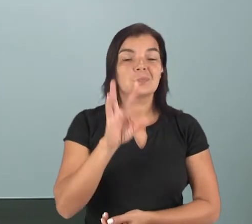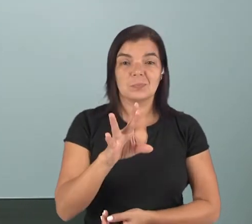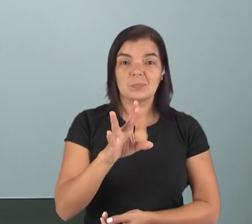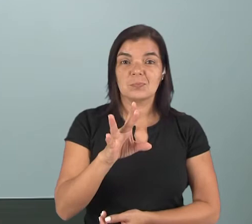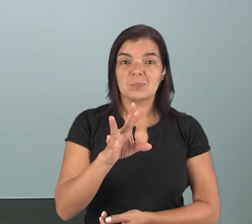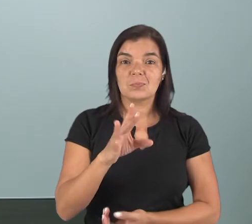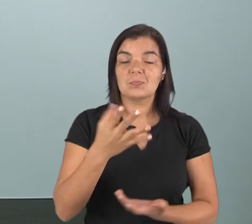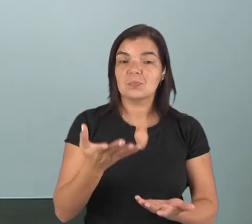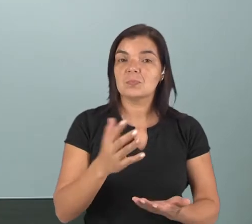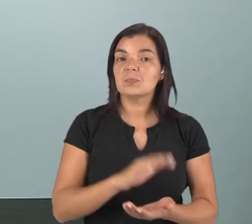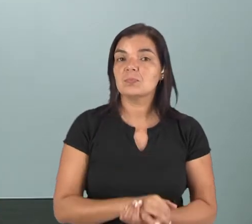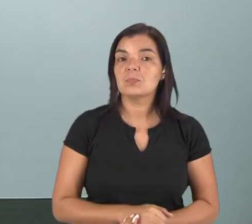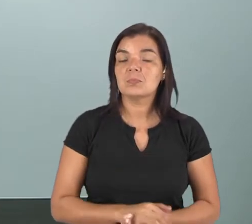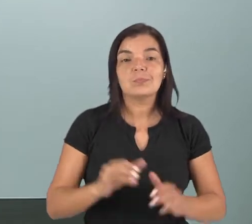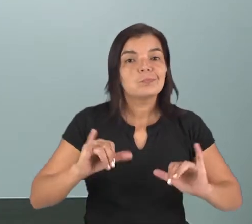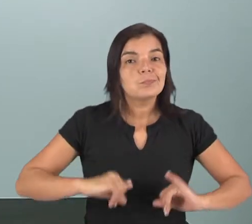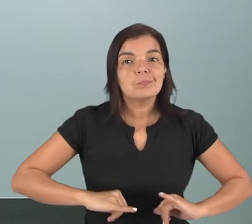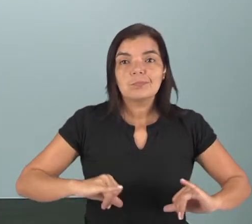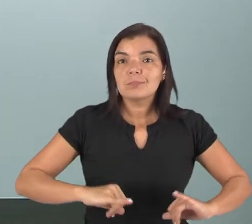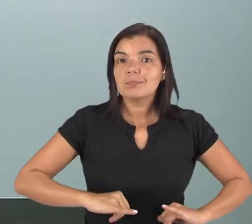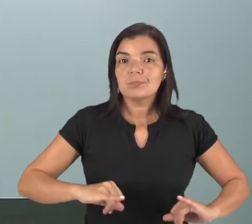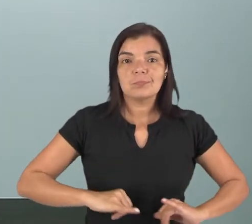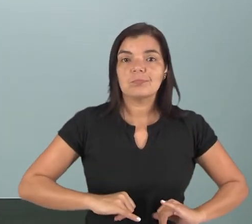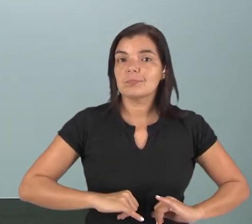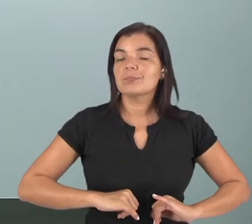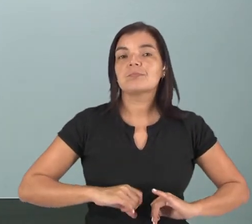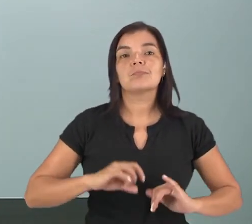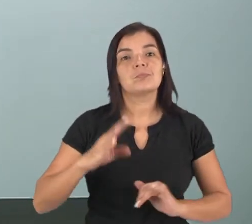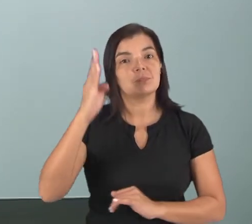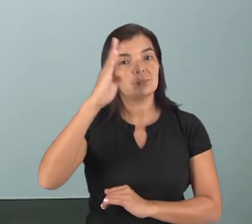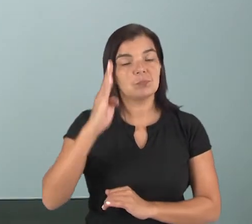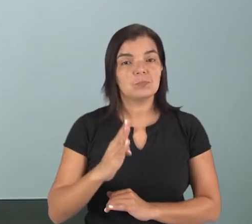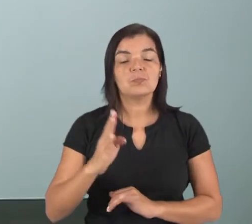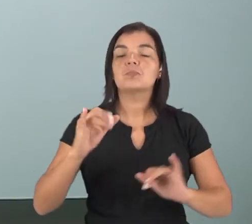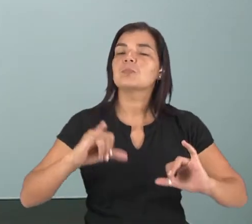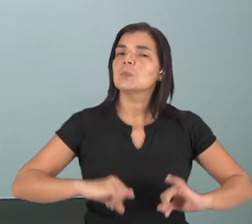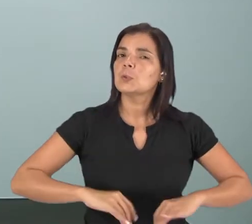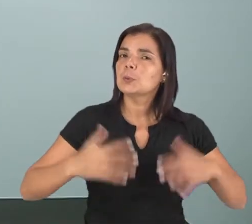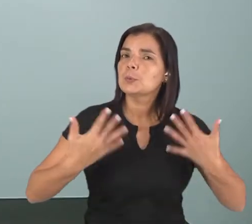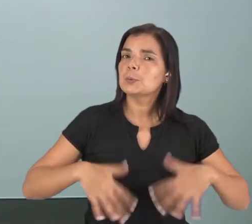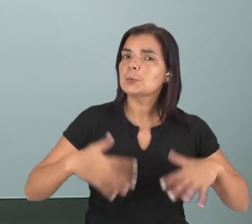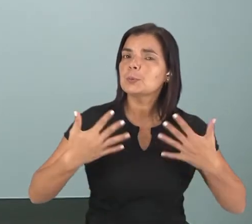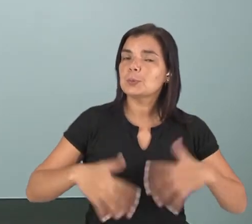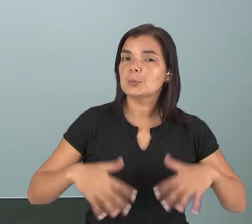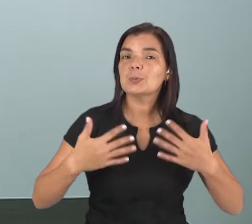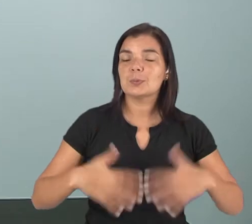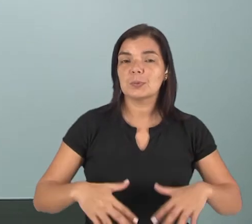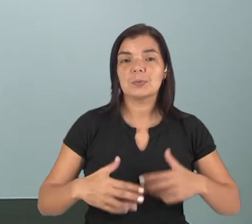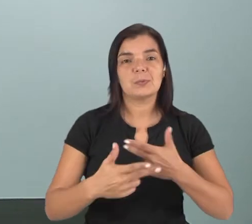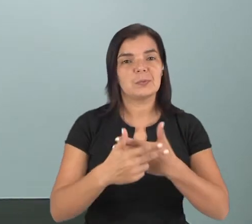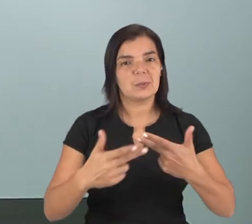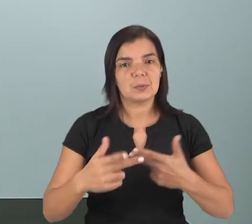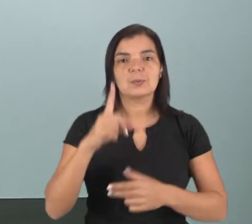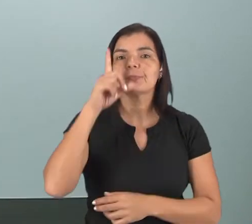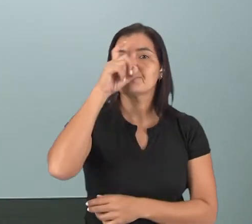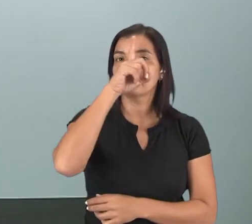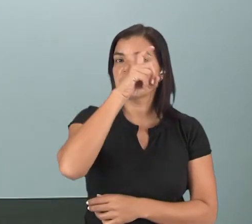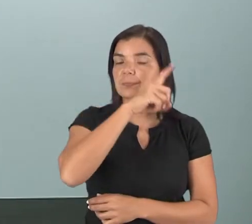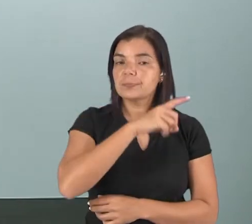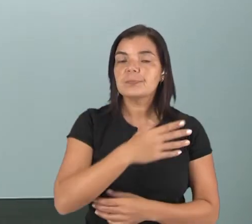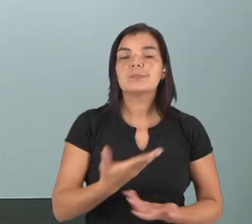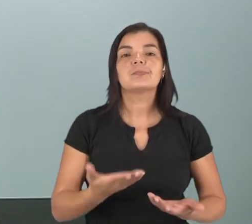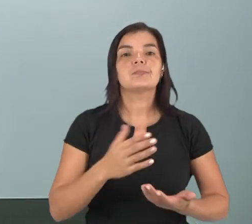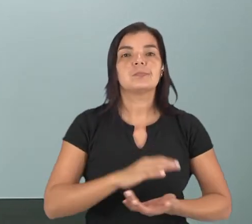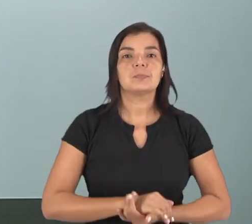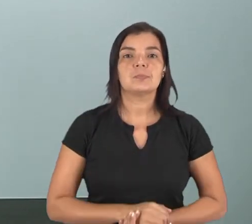vieram para sofrer, né? Para sofrer no Brasil, sofreram muito, passaram por muitas privações, por muito